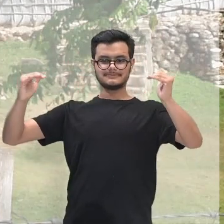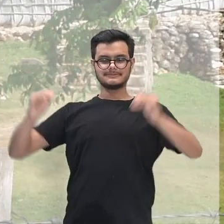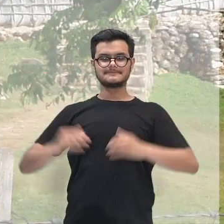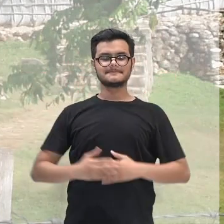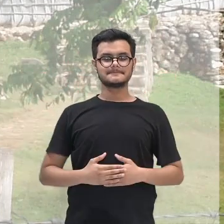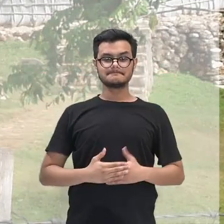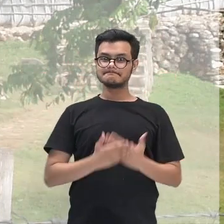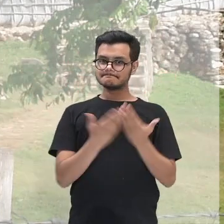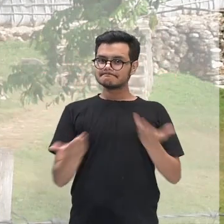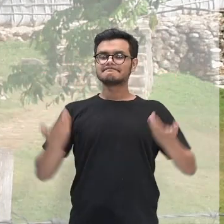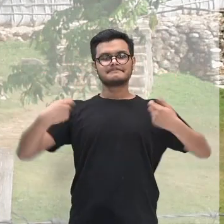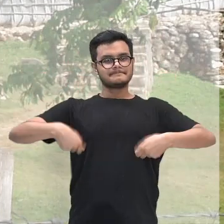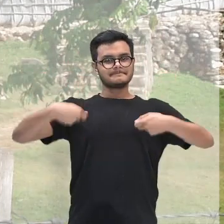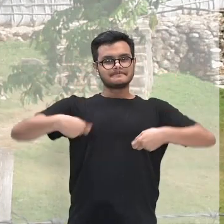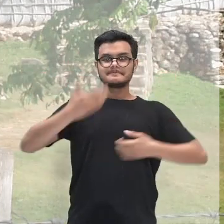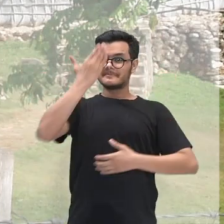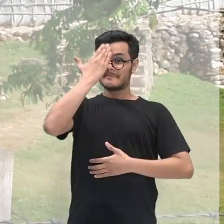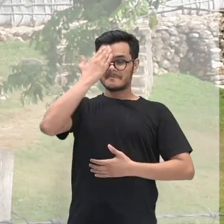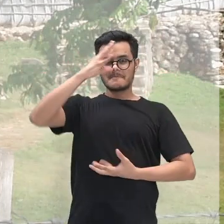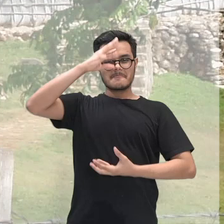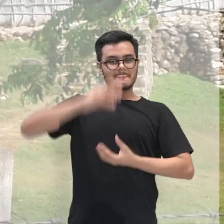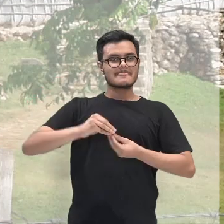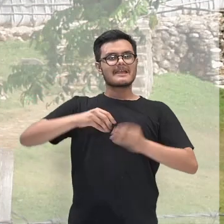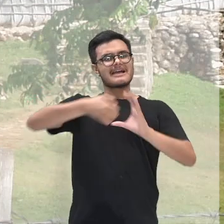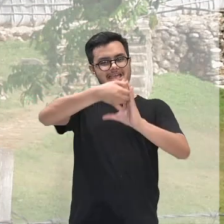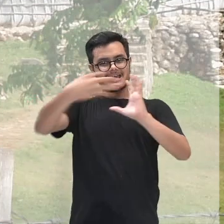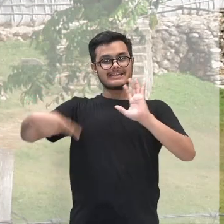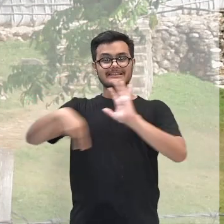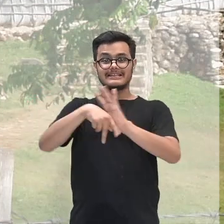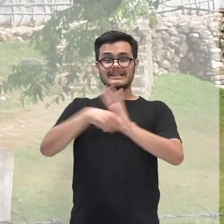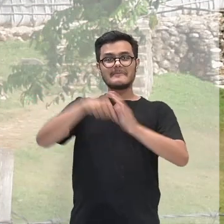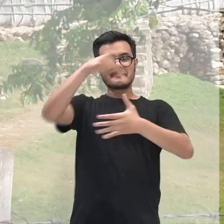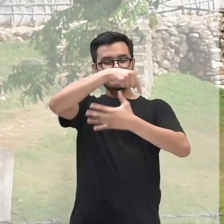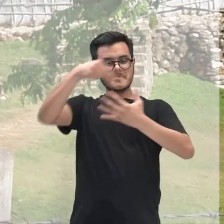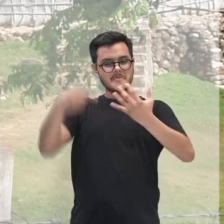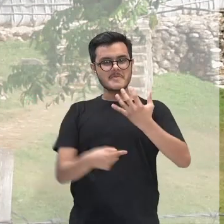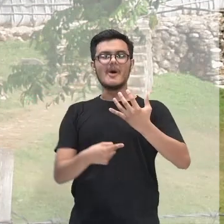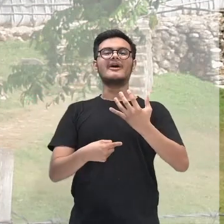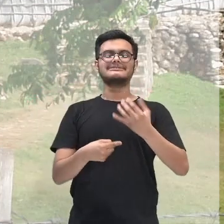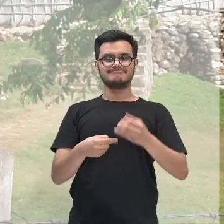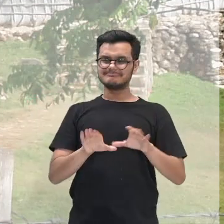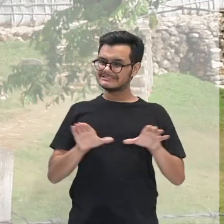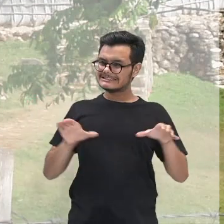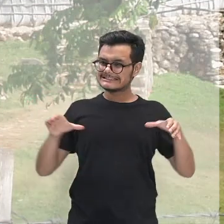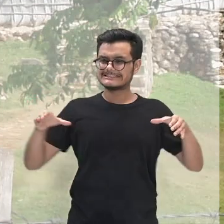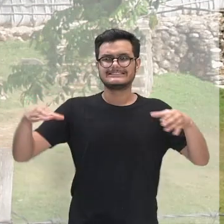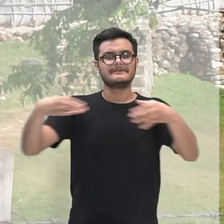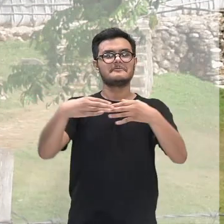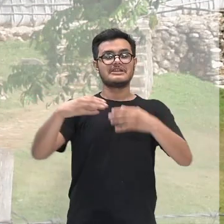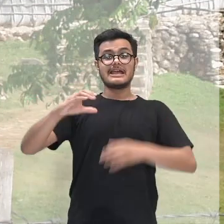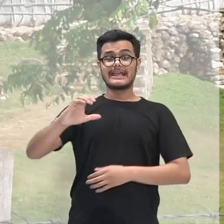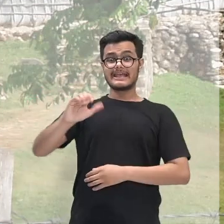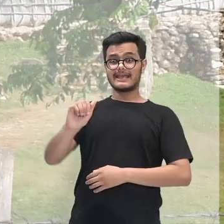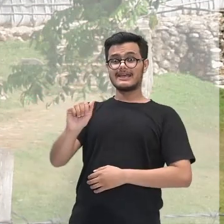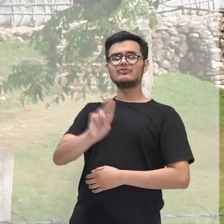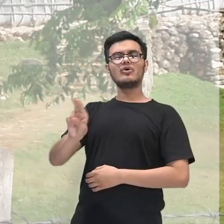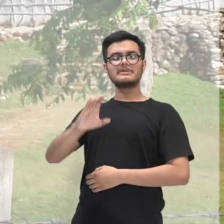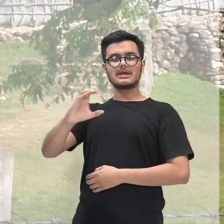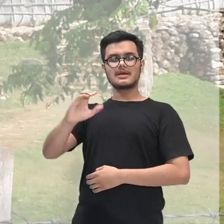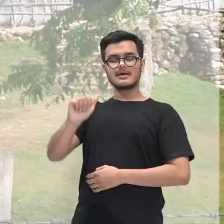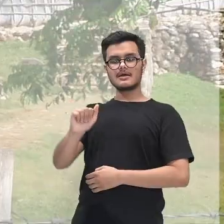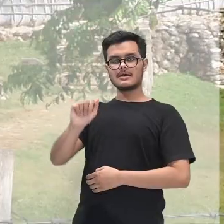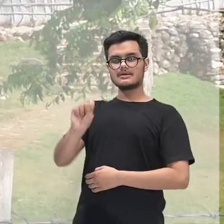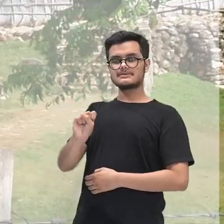gente ter uma ideia aí dessas características dos cacicados da Amazônia, os cacicados complexos da Amazônia. Olha